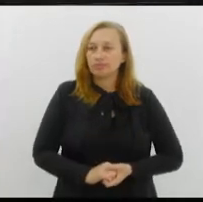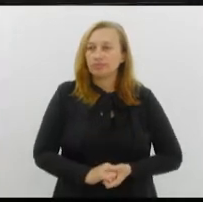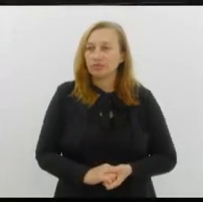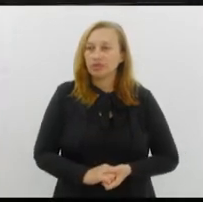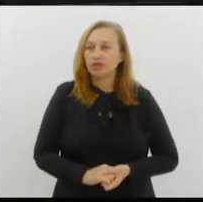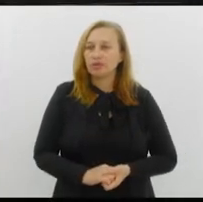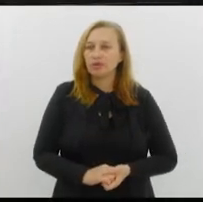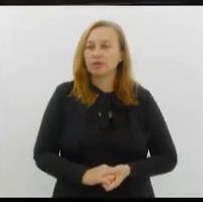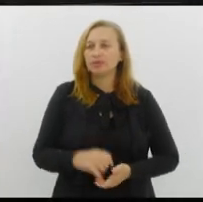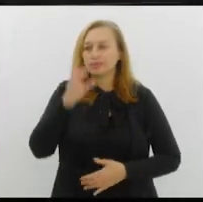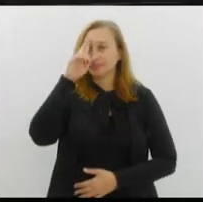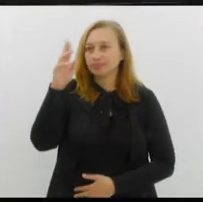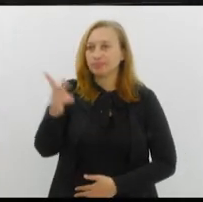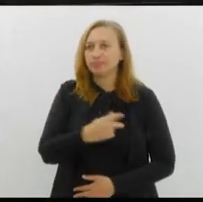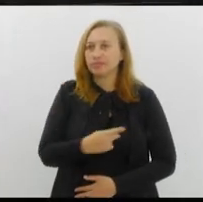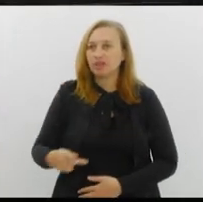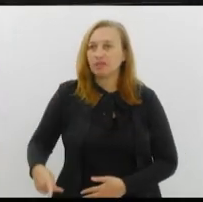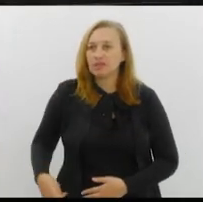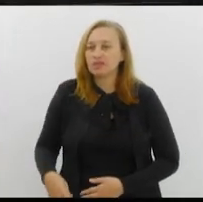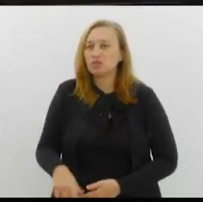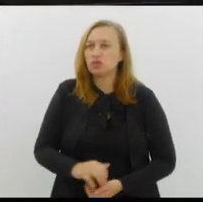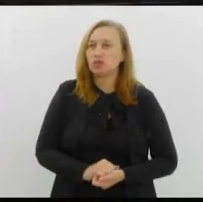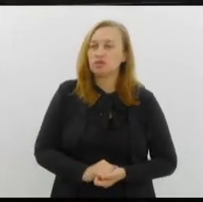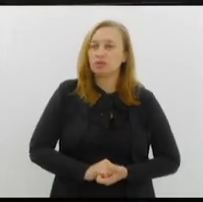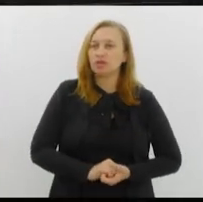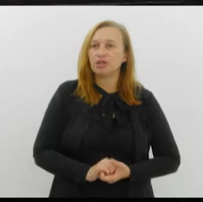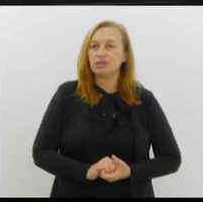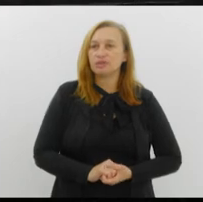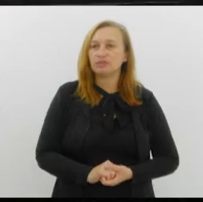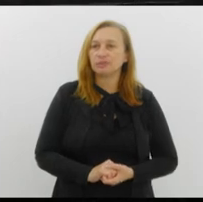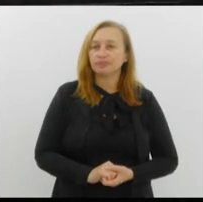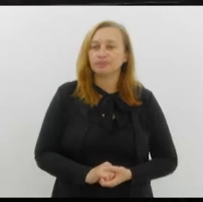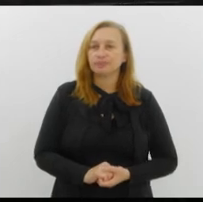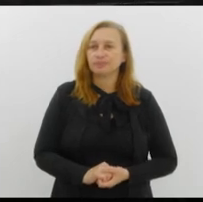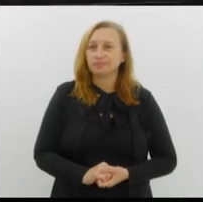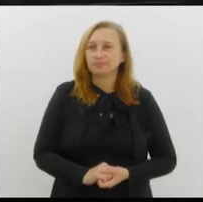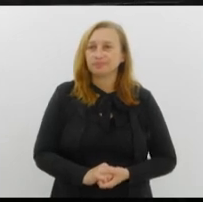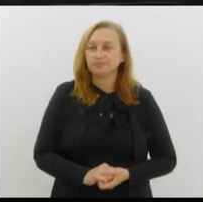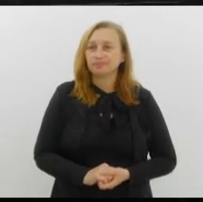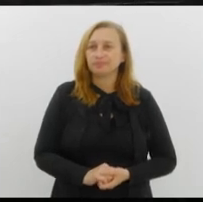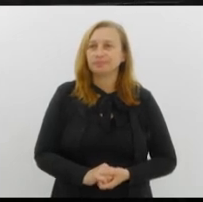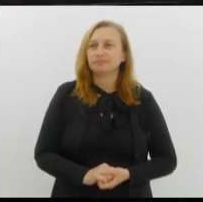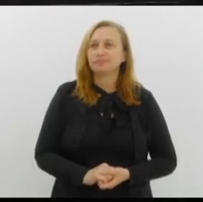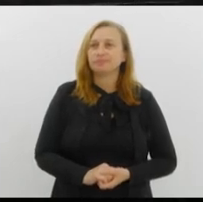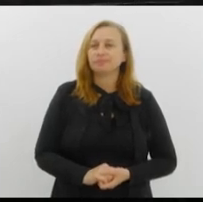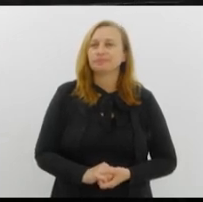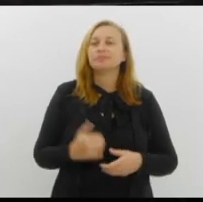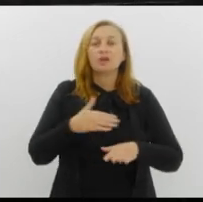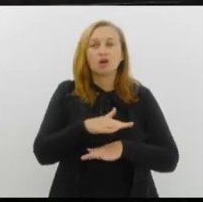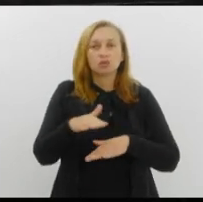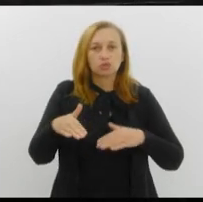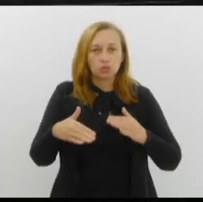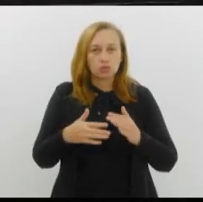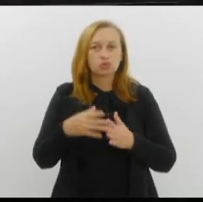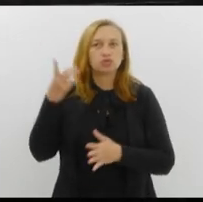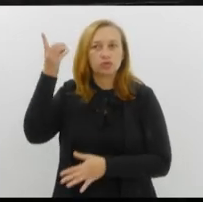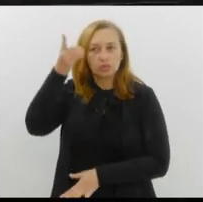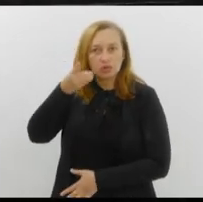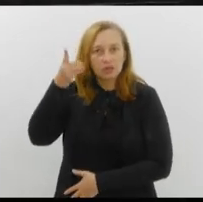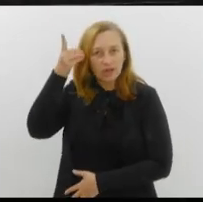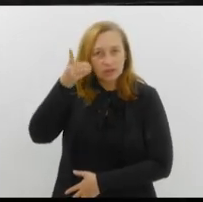Isso. Senhora presidente, senhoras e senhores